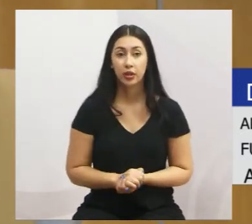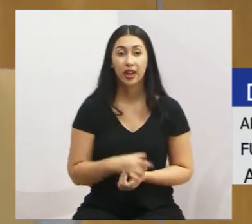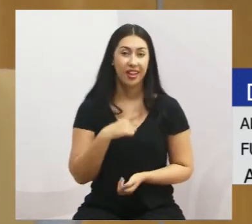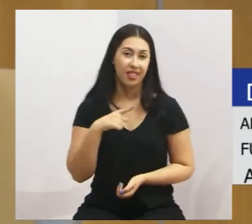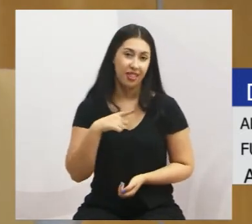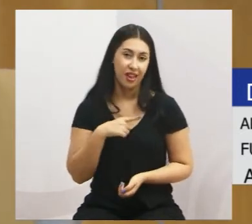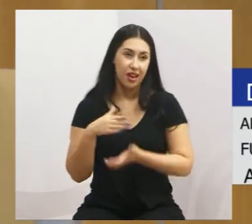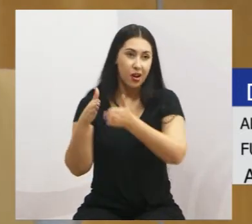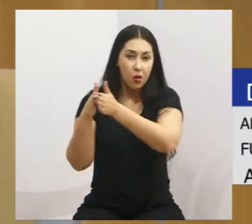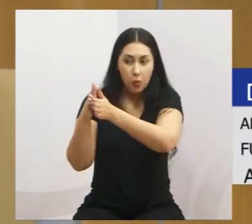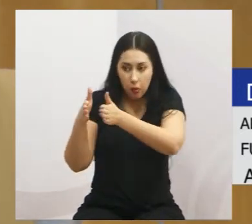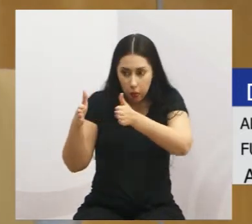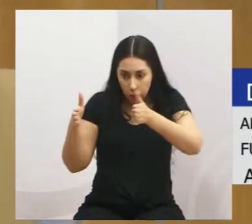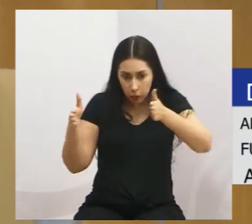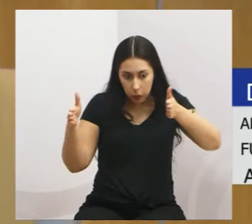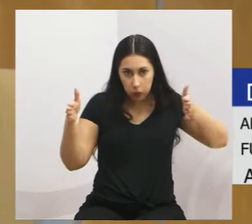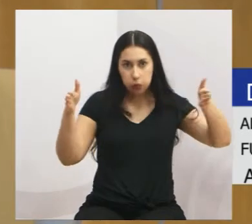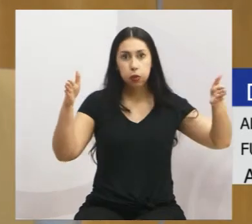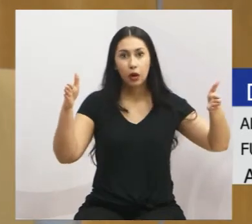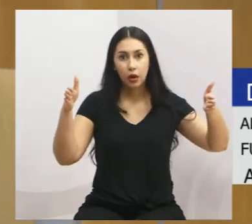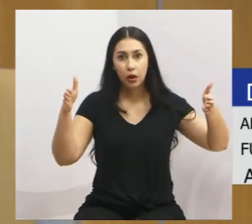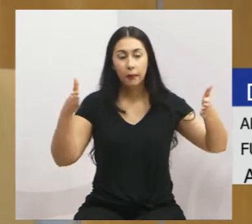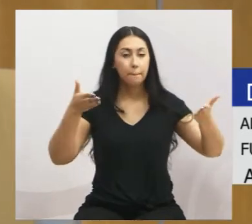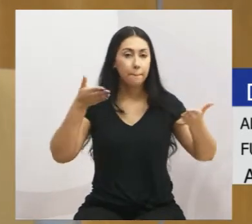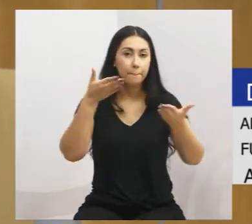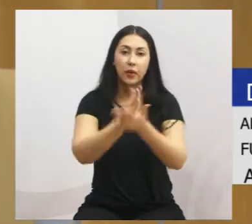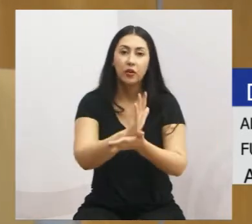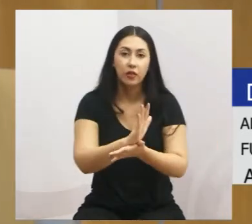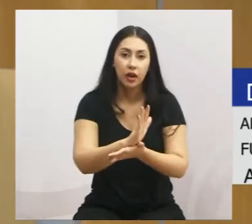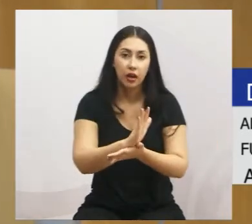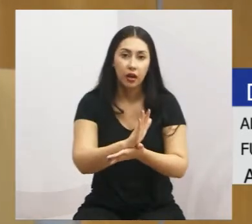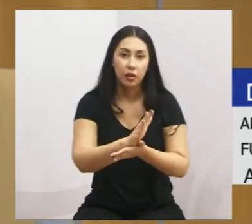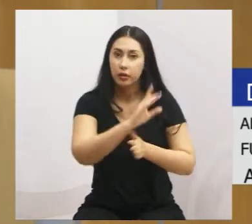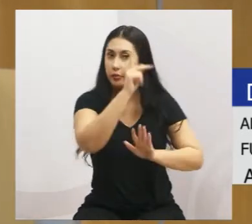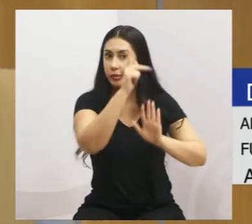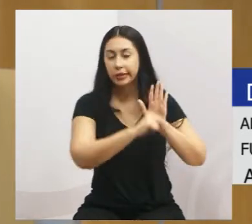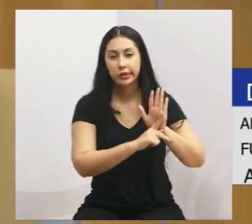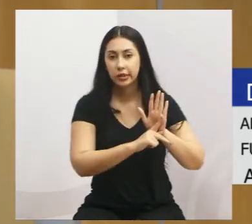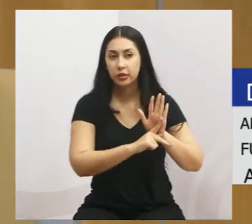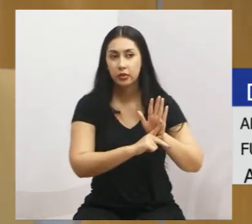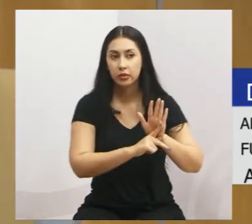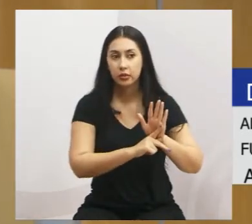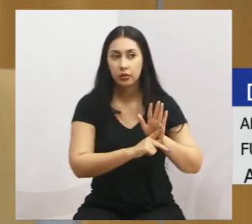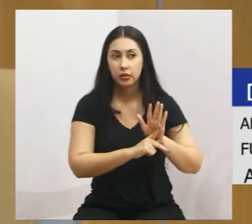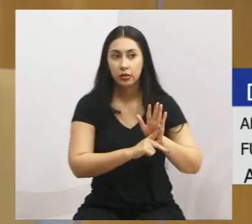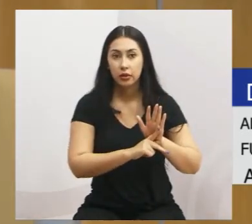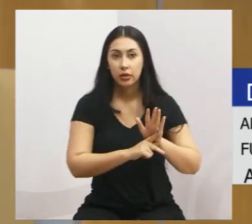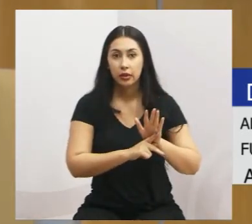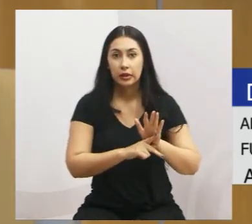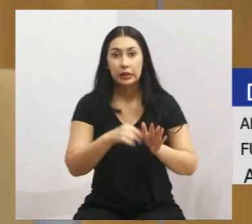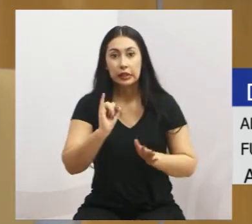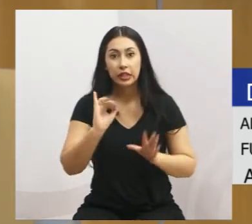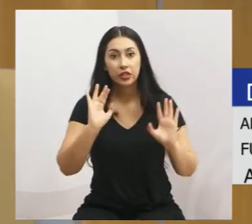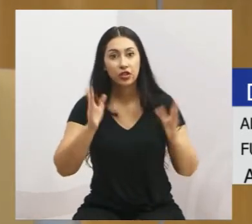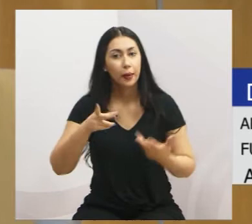tempo tão grande para aprovação de alguns projetos que existem praticamente desde